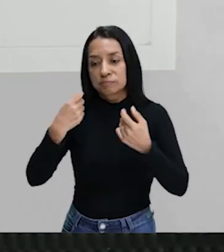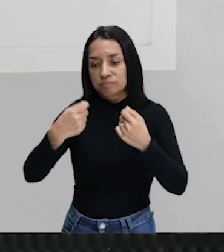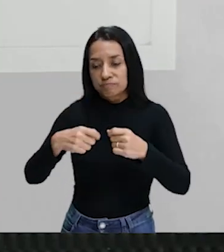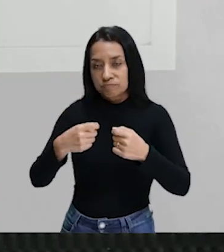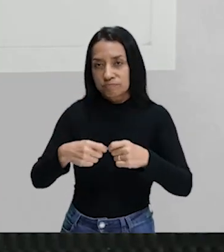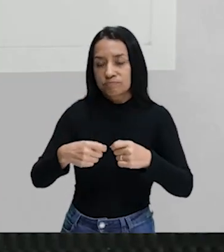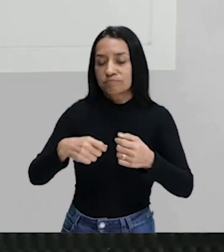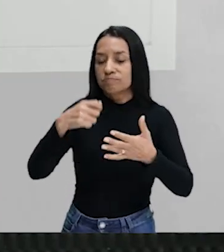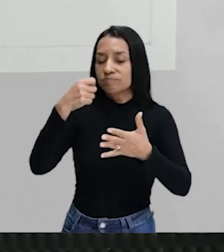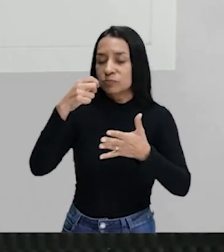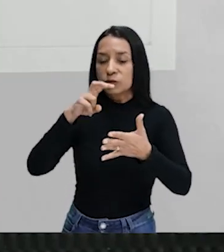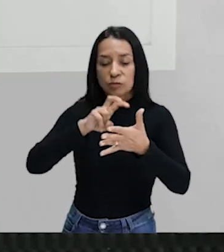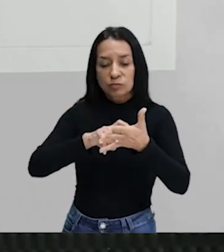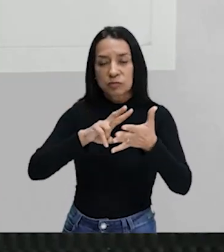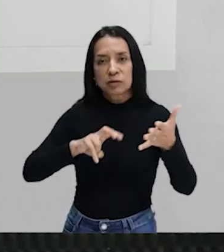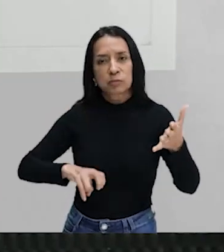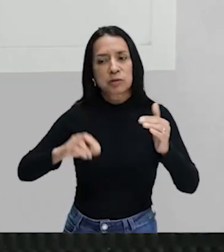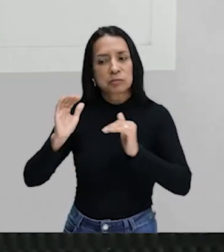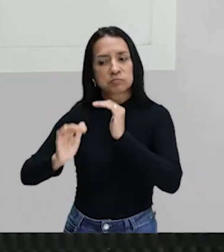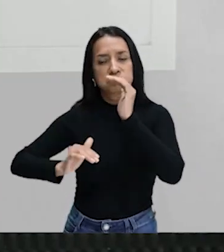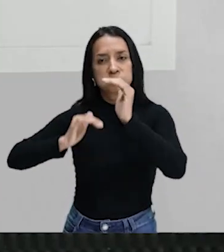ela pode vir com esta palavra bem aqui, ó,